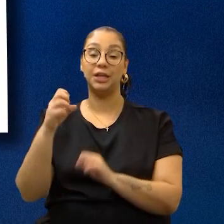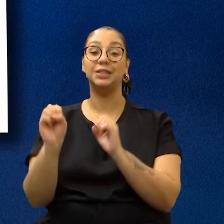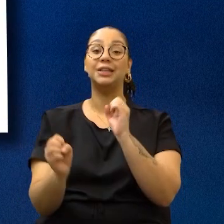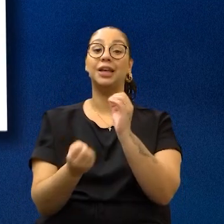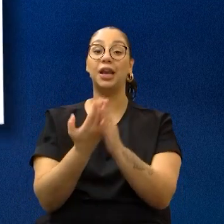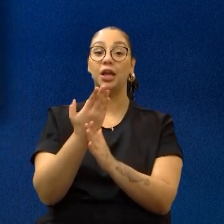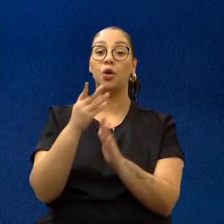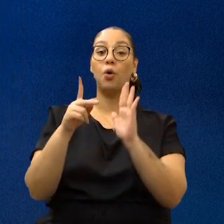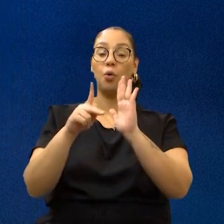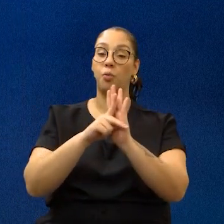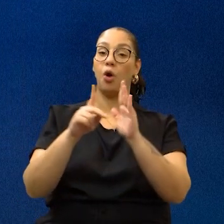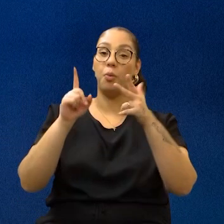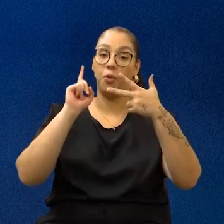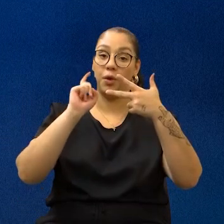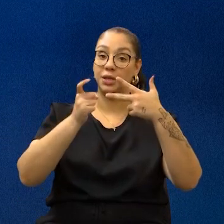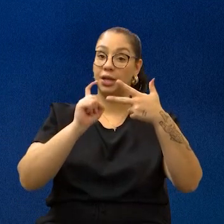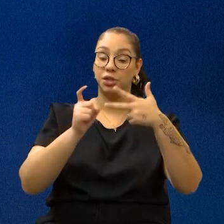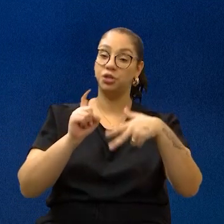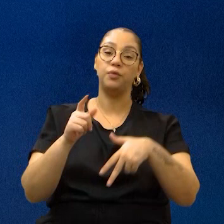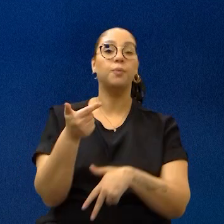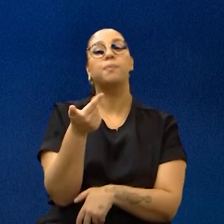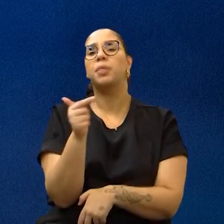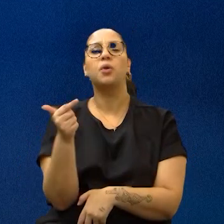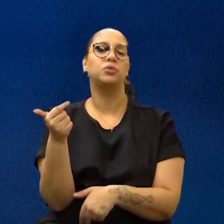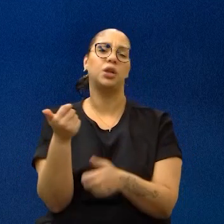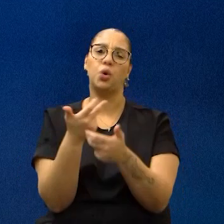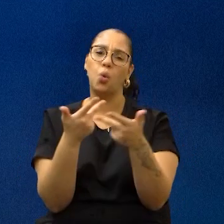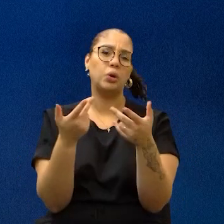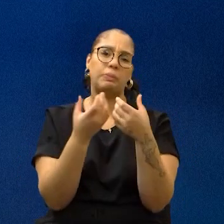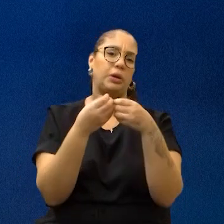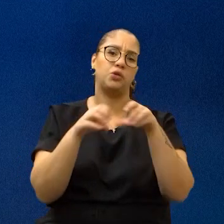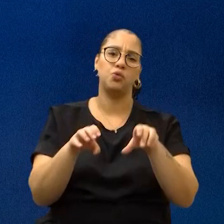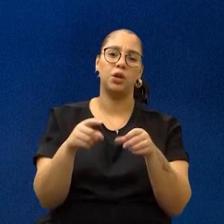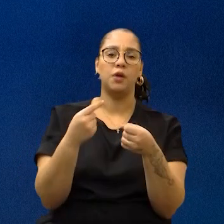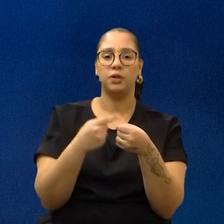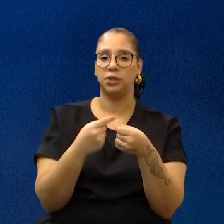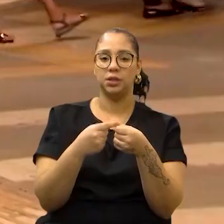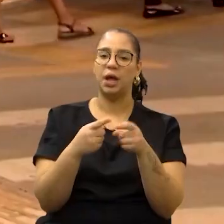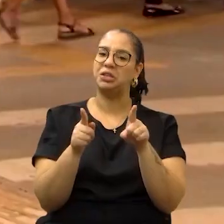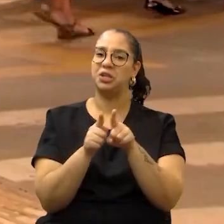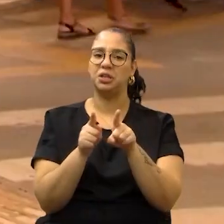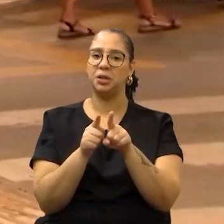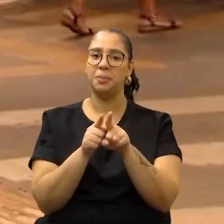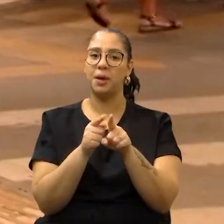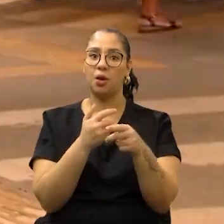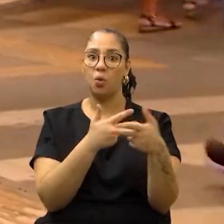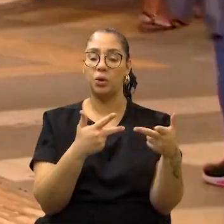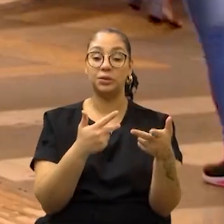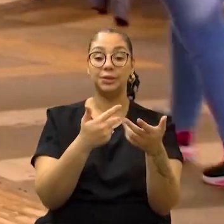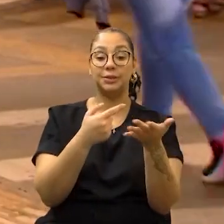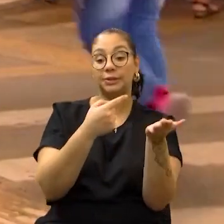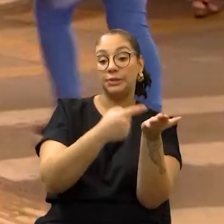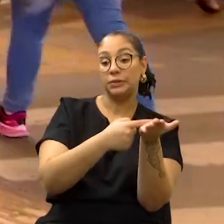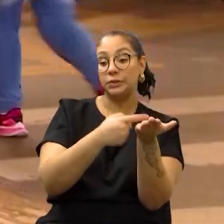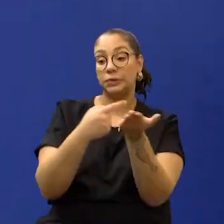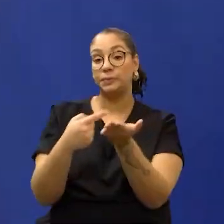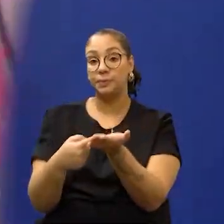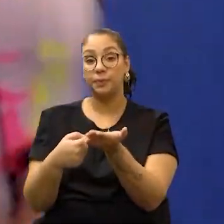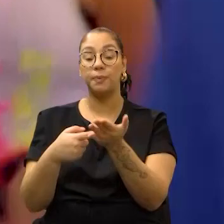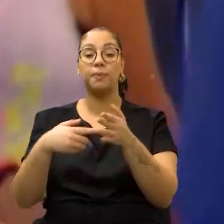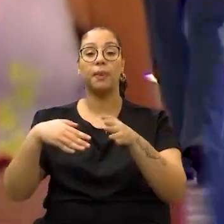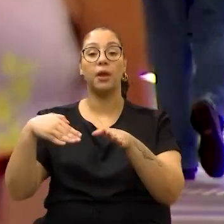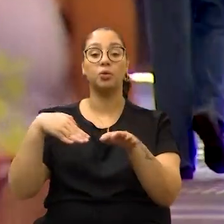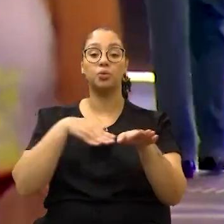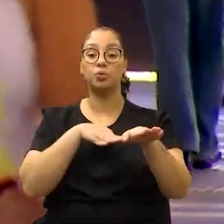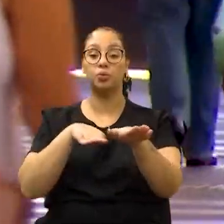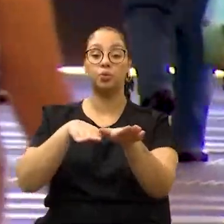2023, de autoria do Executivo, não irão trazer qualquer prejuízo, nem provocar comprometimento das